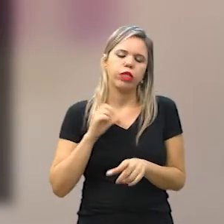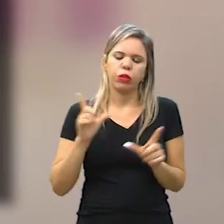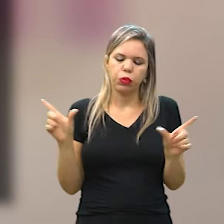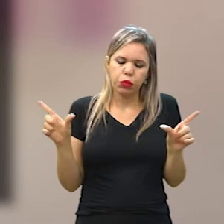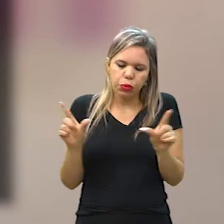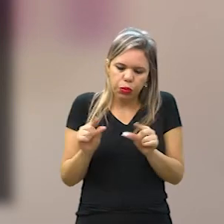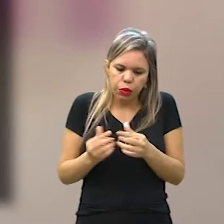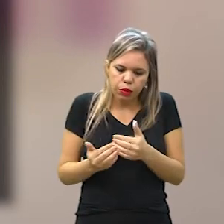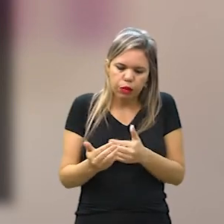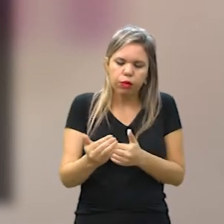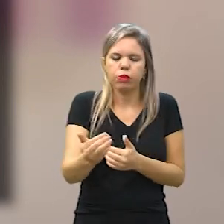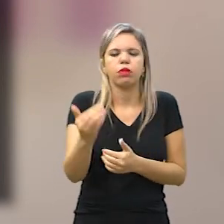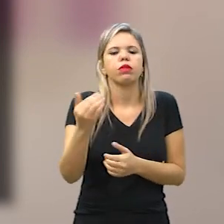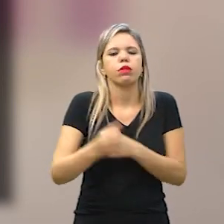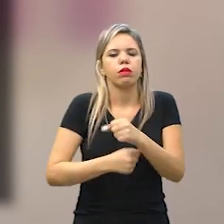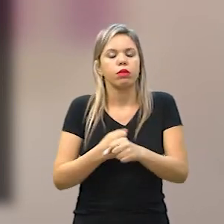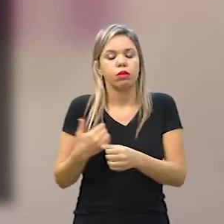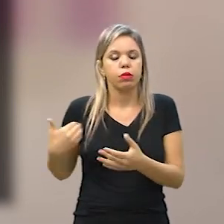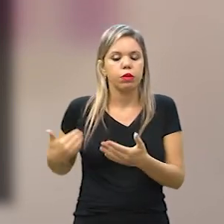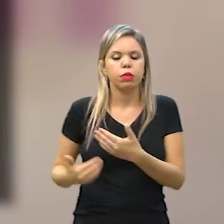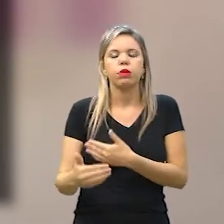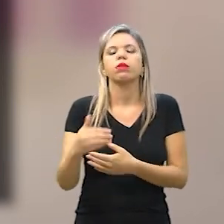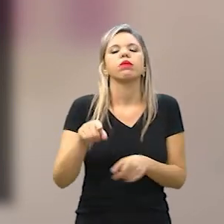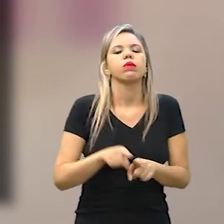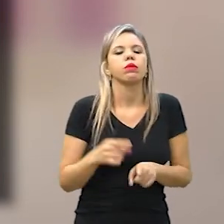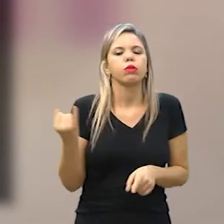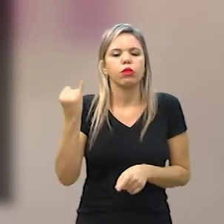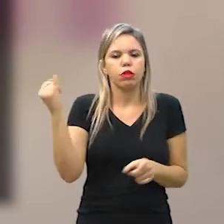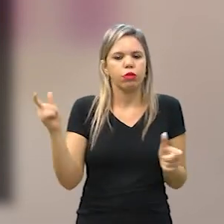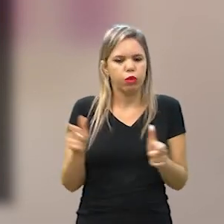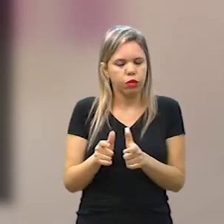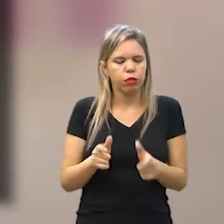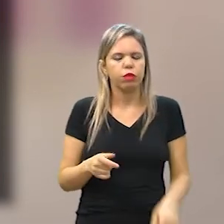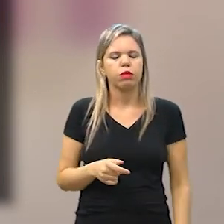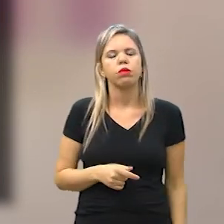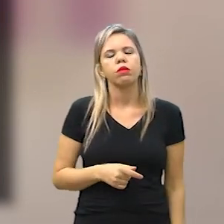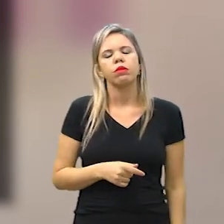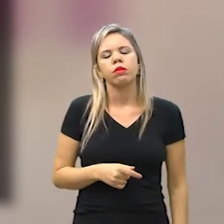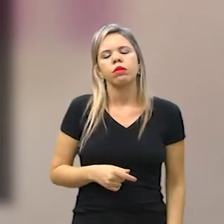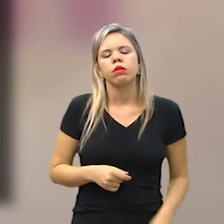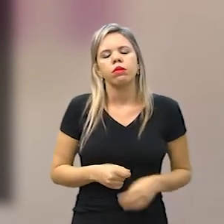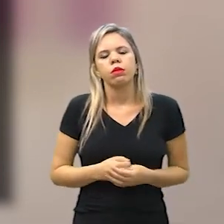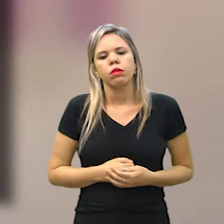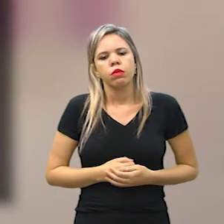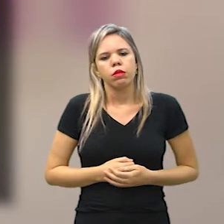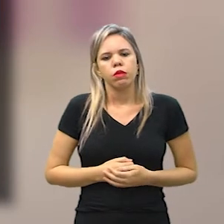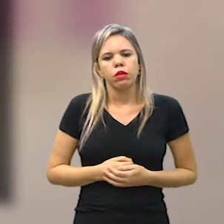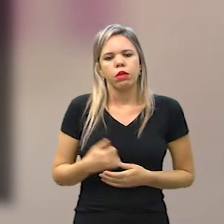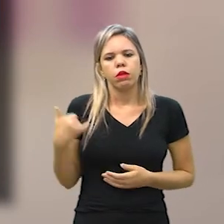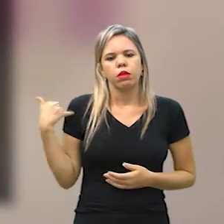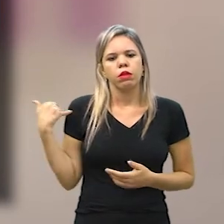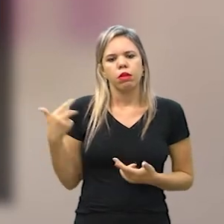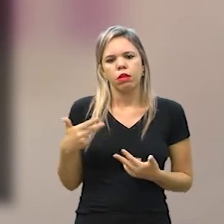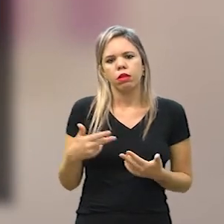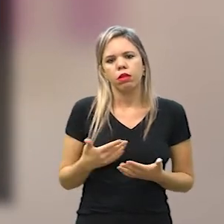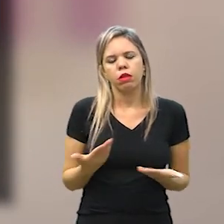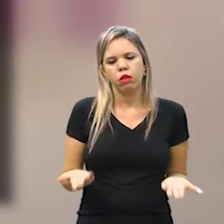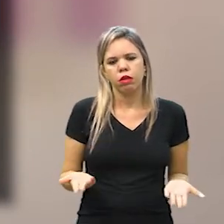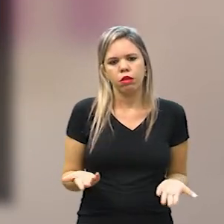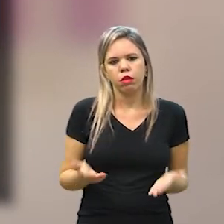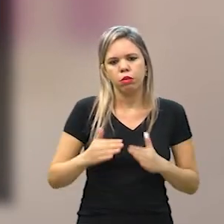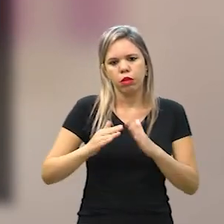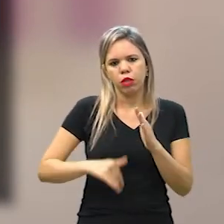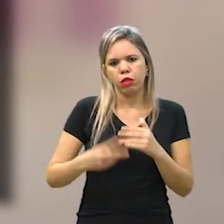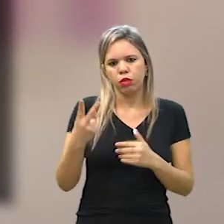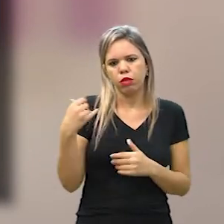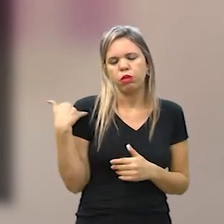uma queda importante, né? De queda de incidência nessas faixas etárias. Então, assim,